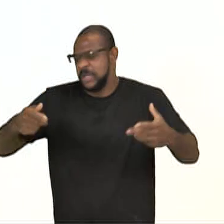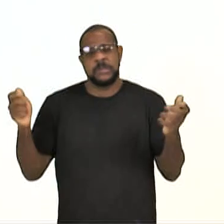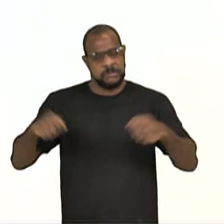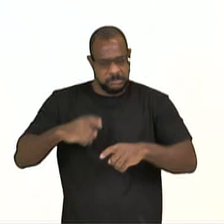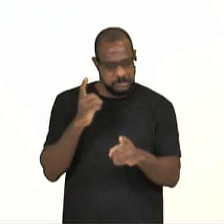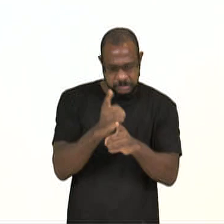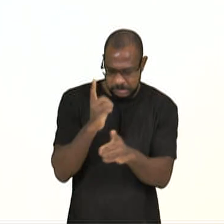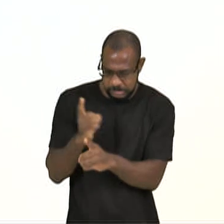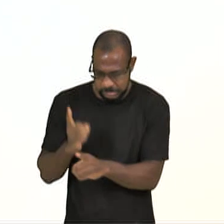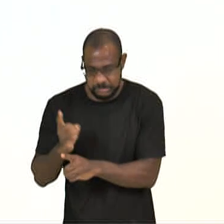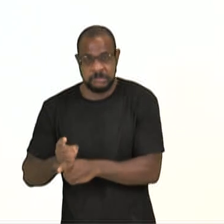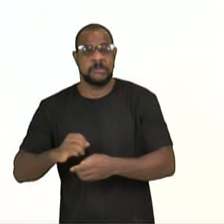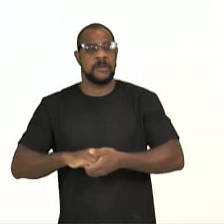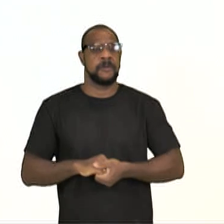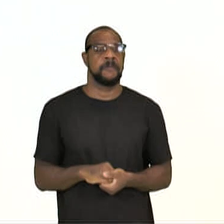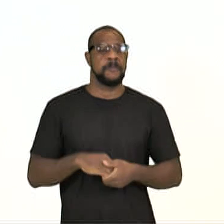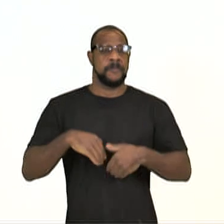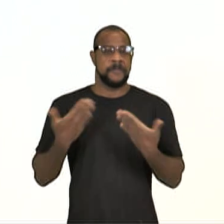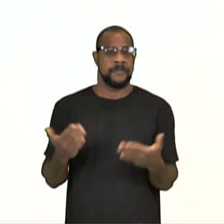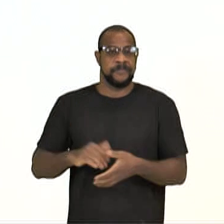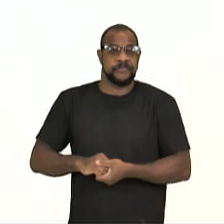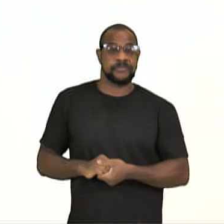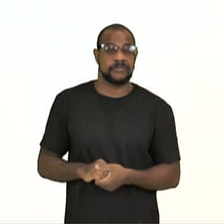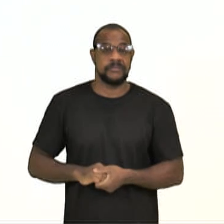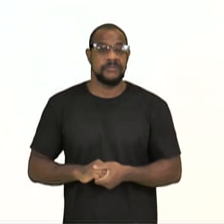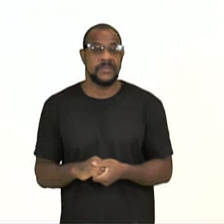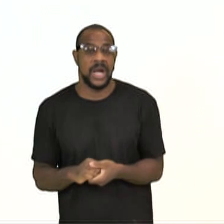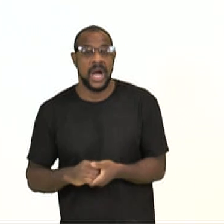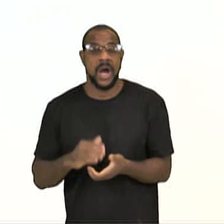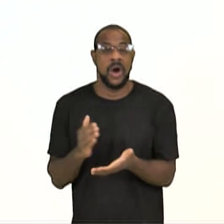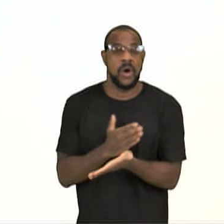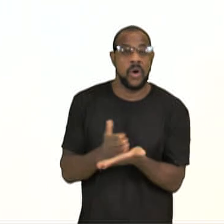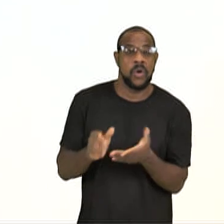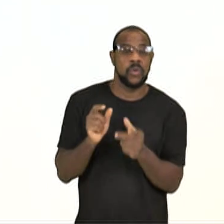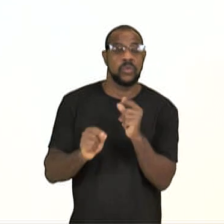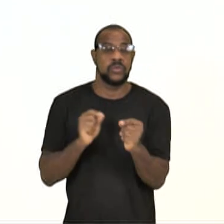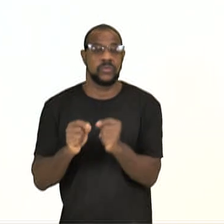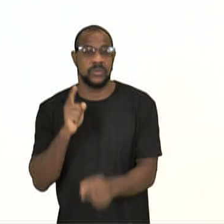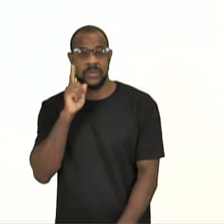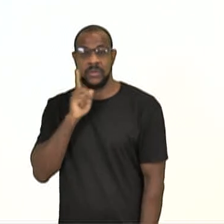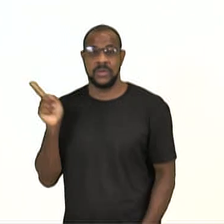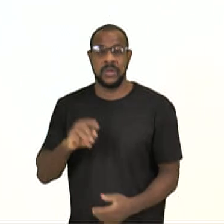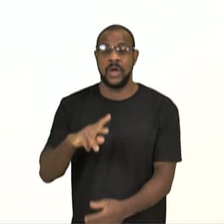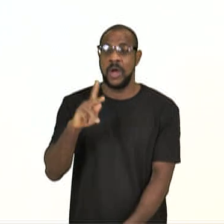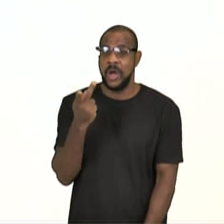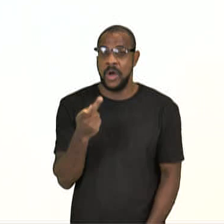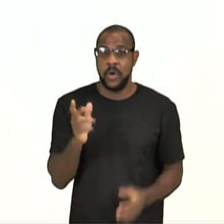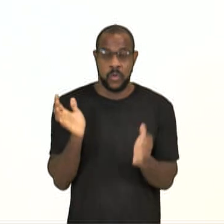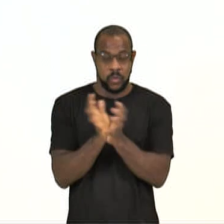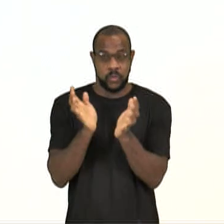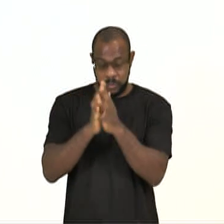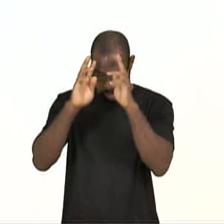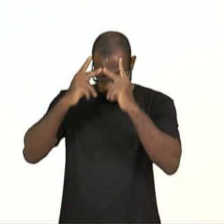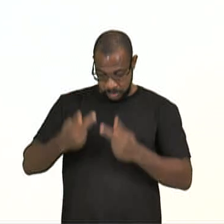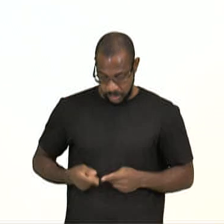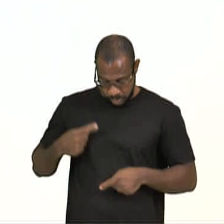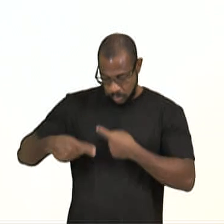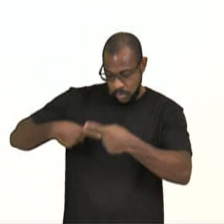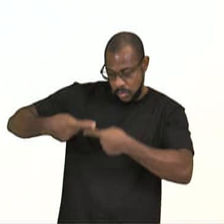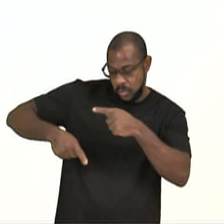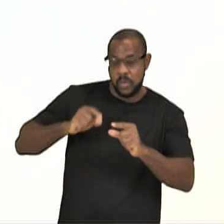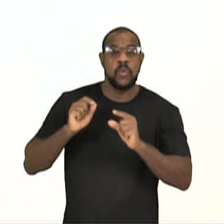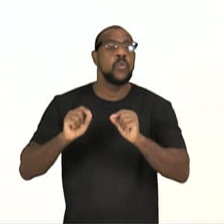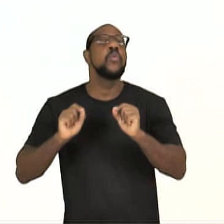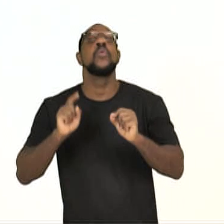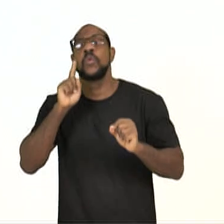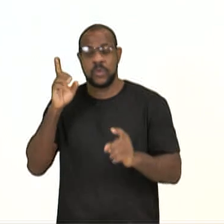humana. Um dos hominídeos, né, nossos ancestrais primatas, mais antigos já encontrados, foi um Ardipithecus